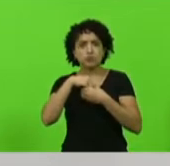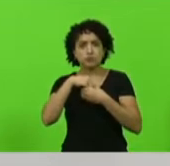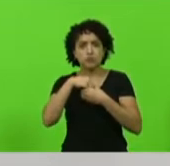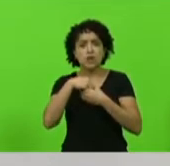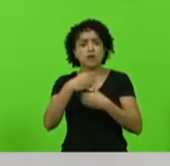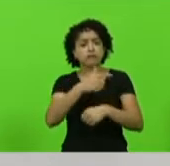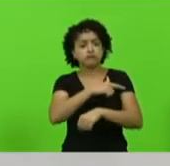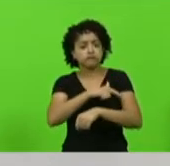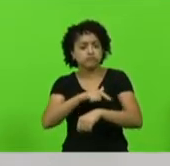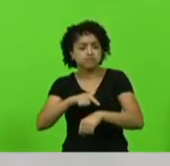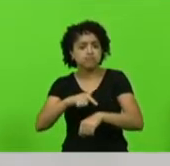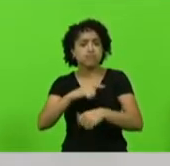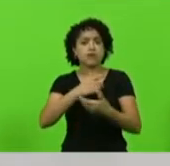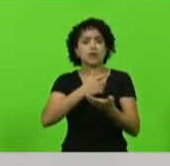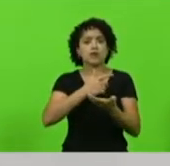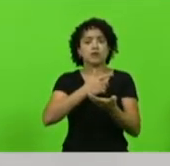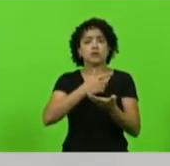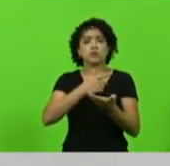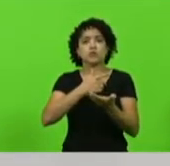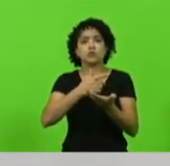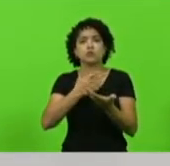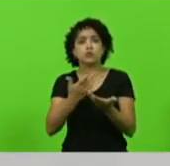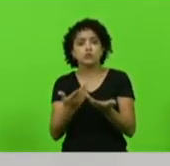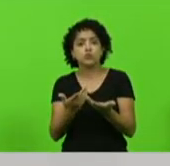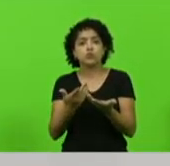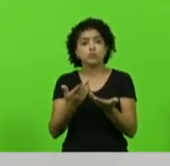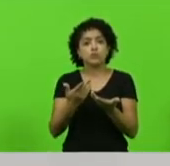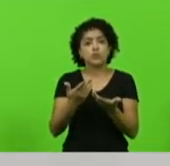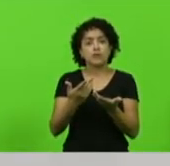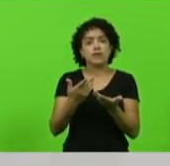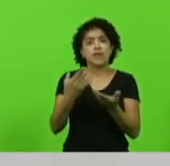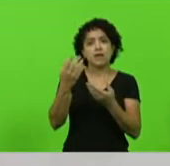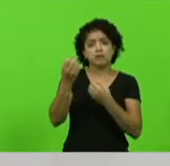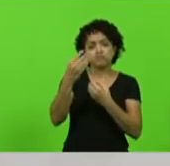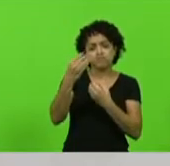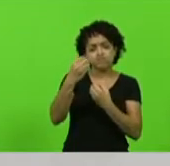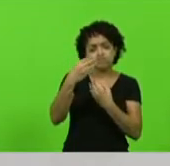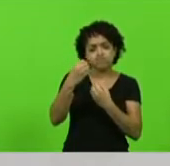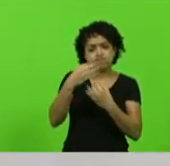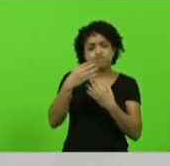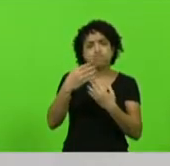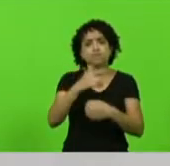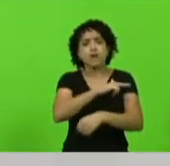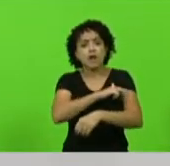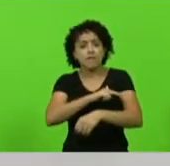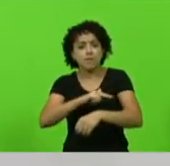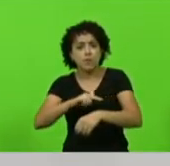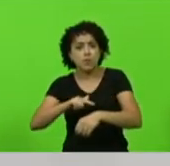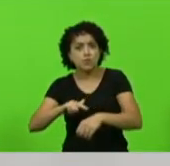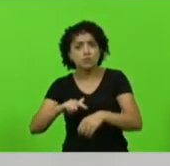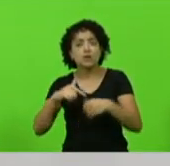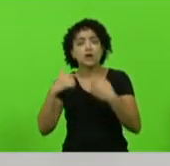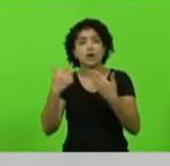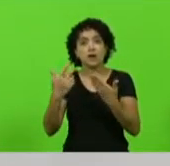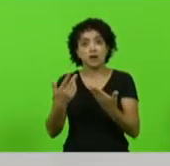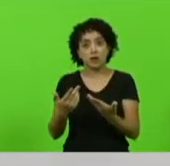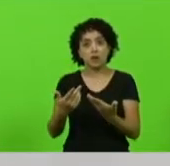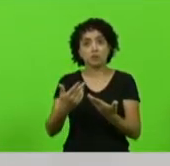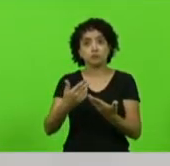educação, com a tua formação moral e também acadêmica, e com muitos